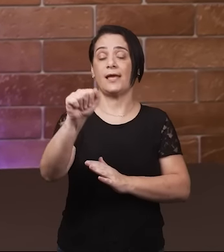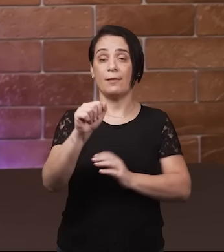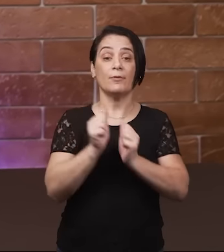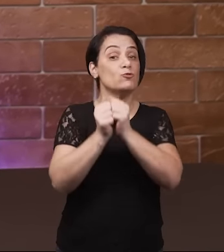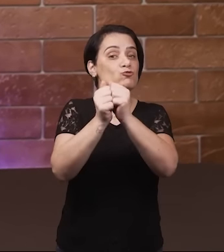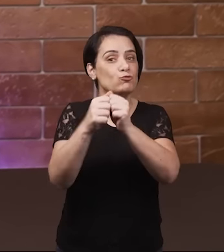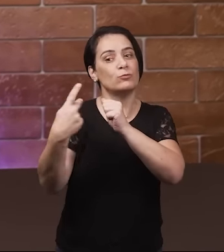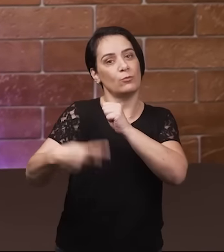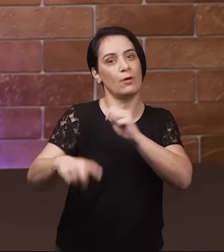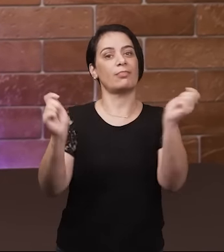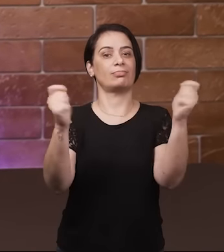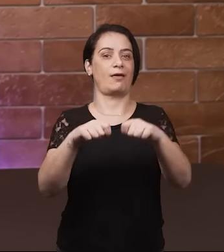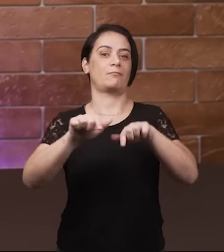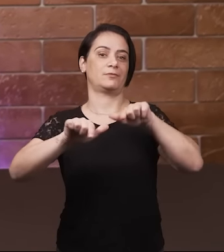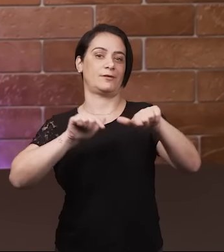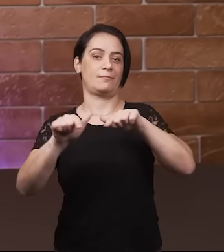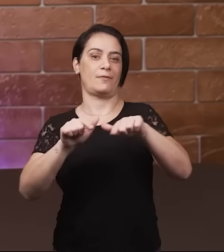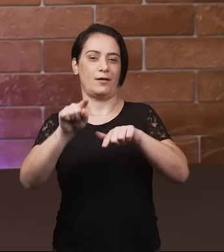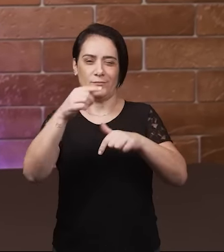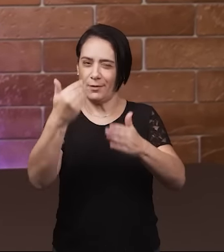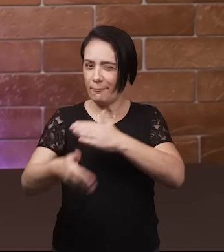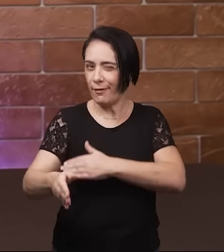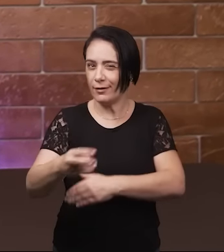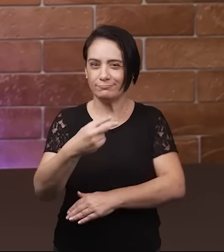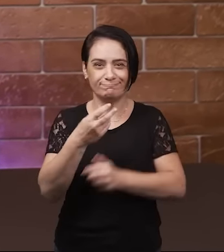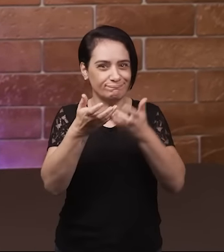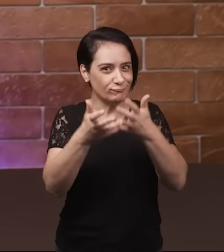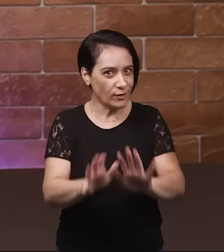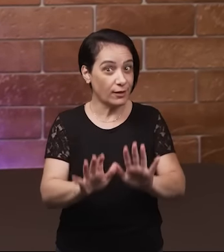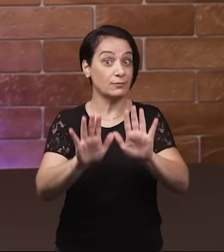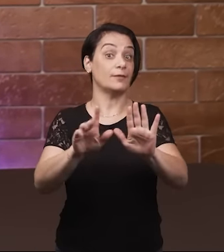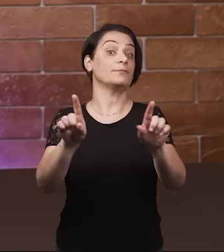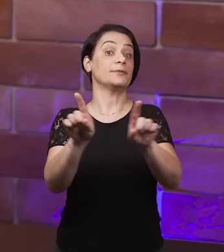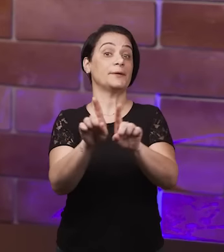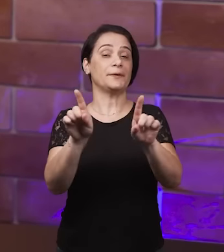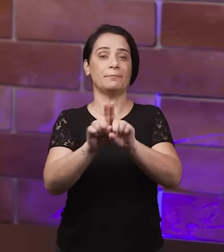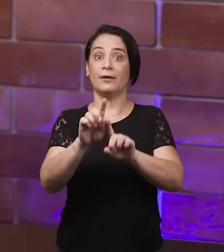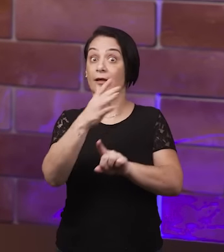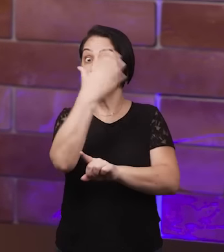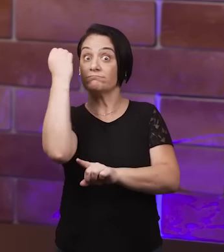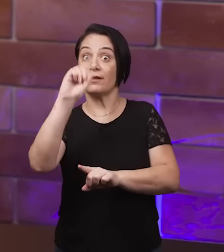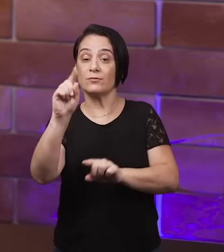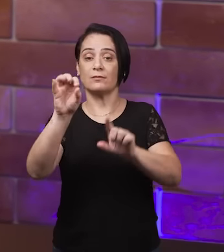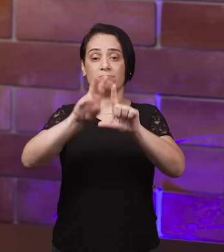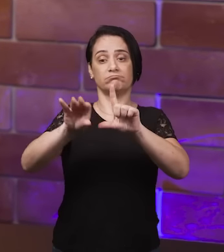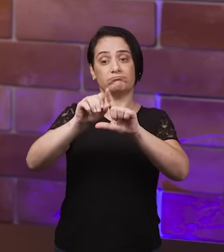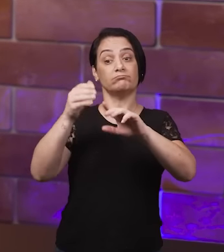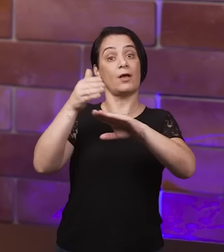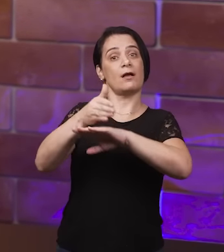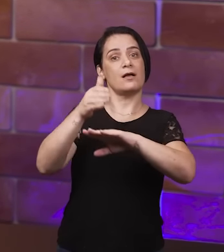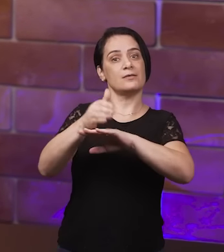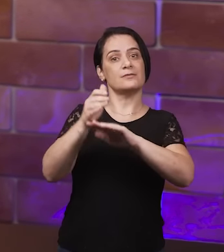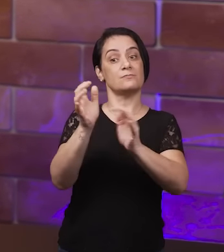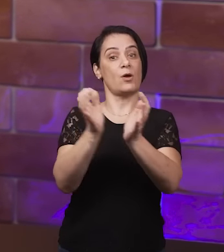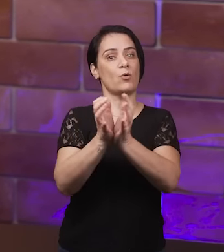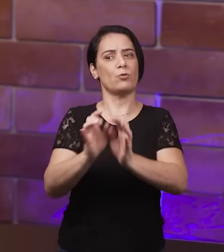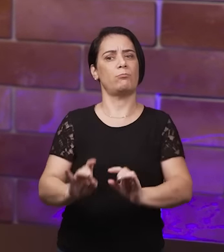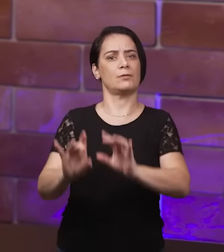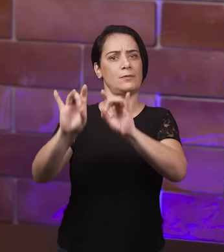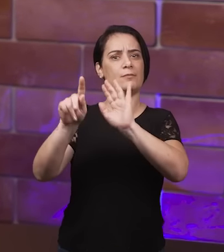que pode trabalhar em conjunto com essa aqui. Você não vai querer perder, hein? Ah, e não se esqueça de acessar o QR